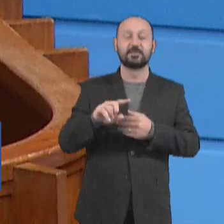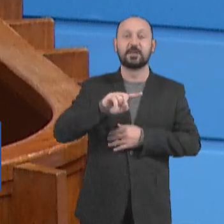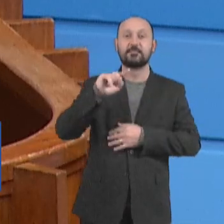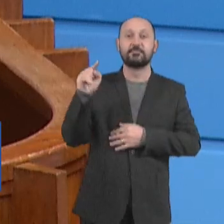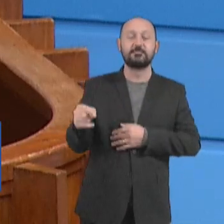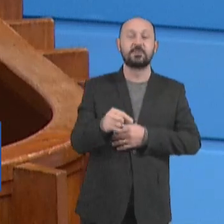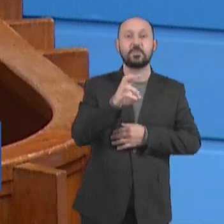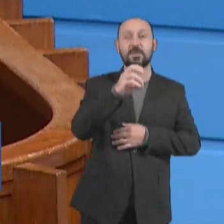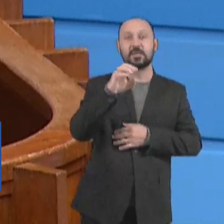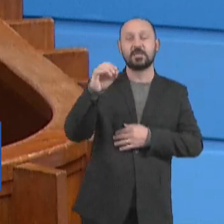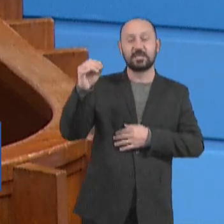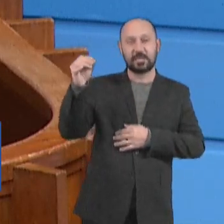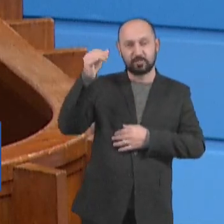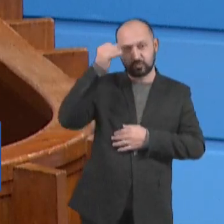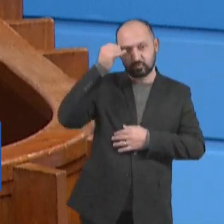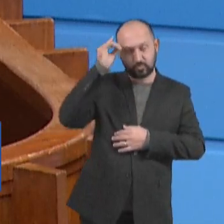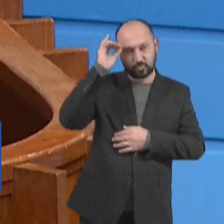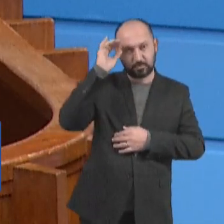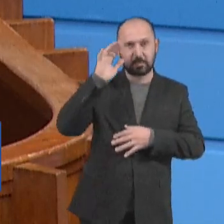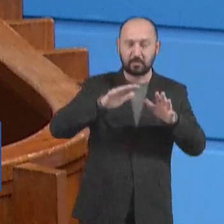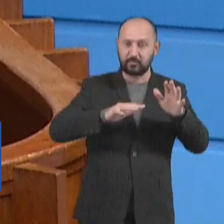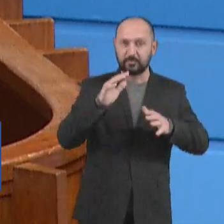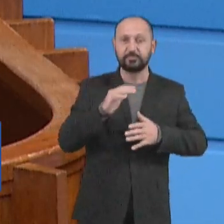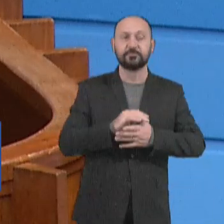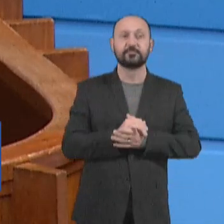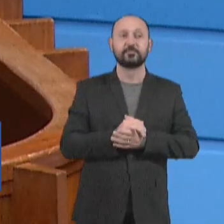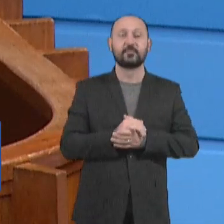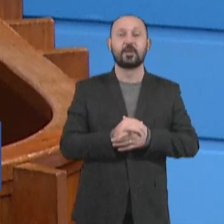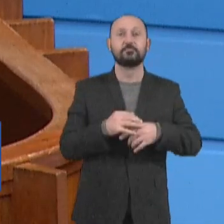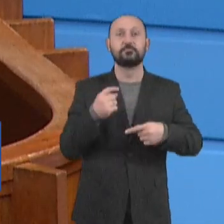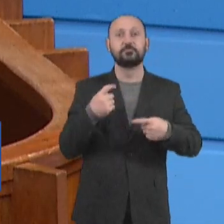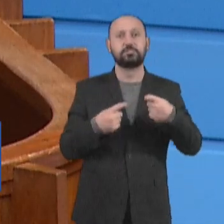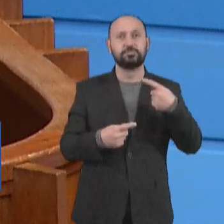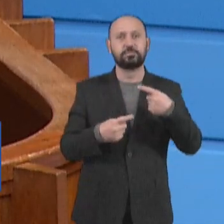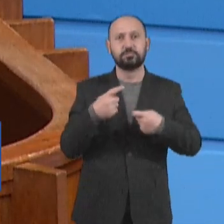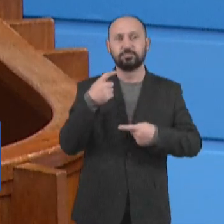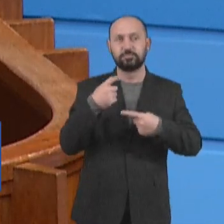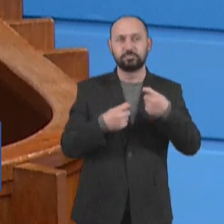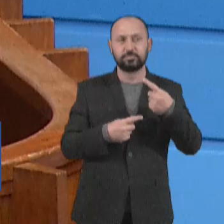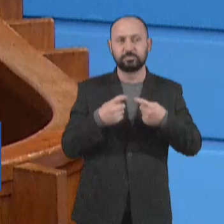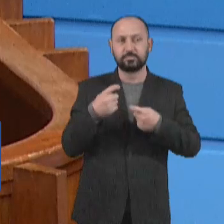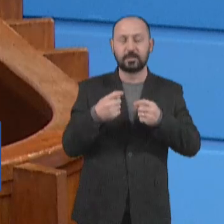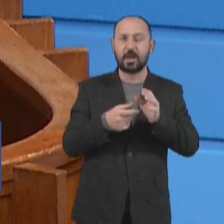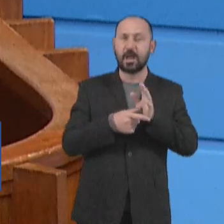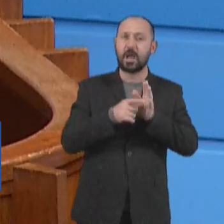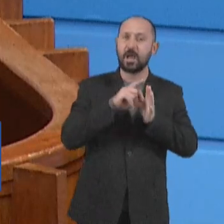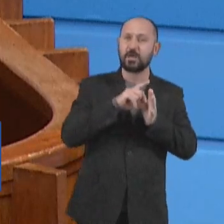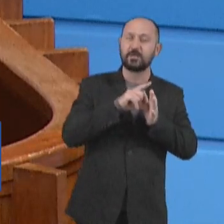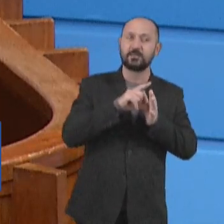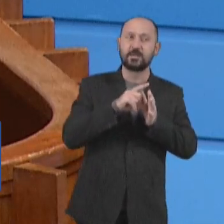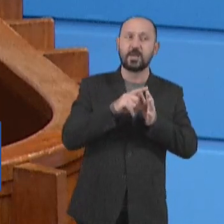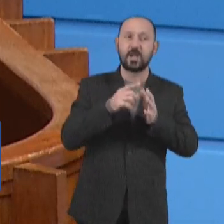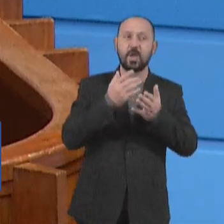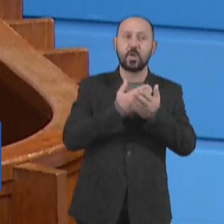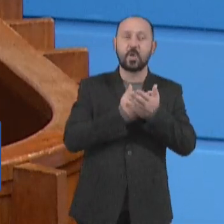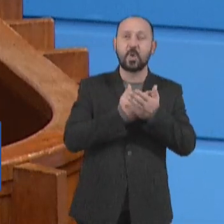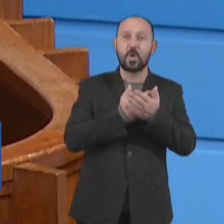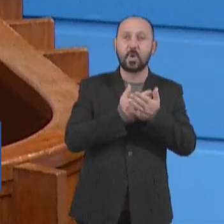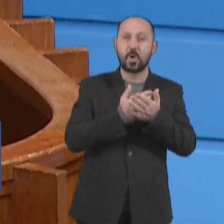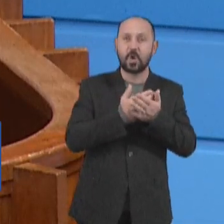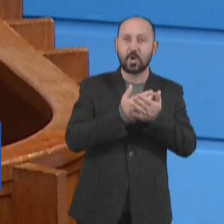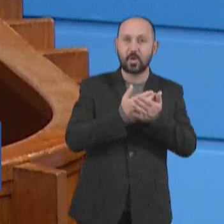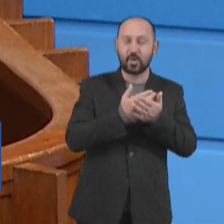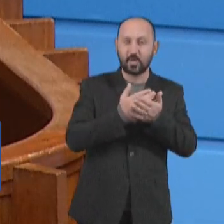1.500 cabeças, talvez, um pouco mais, ele, com a guerra, e antes dela um pouquinho, ele se espalha por